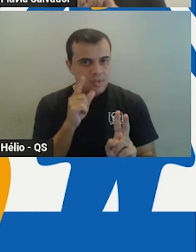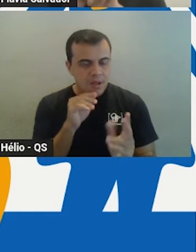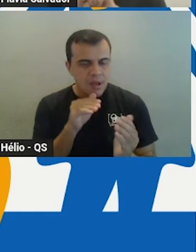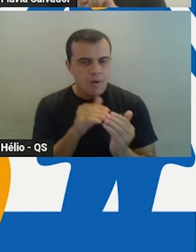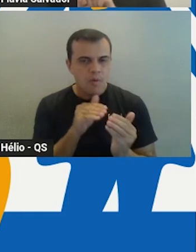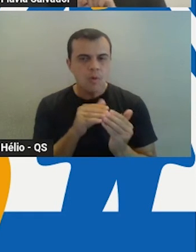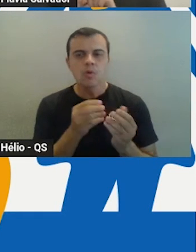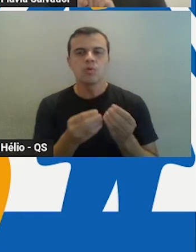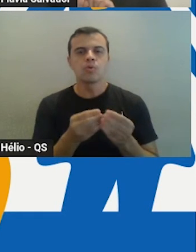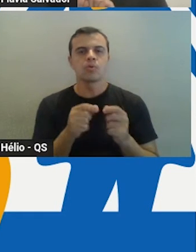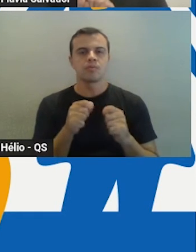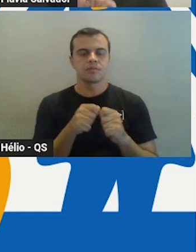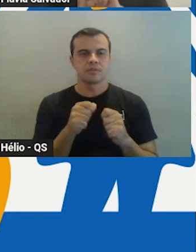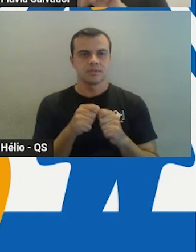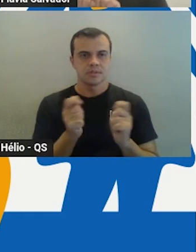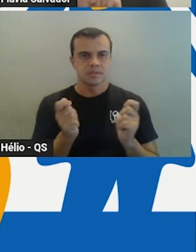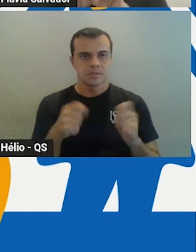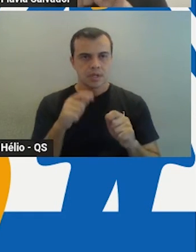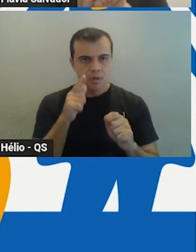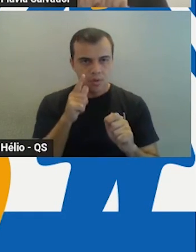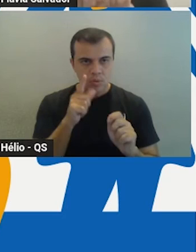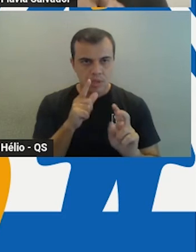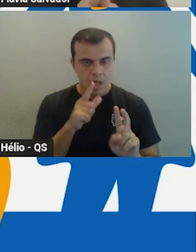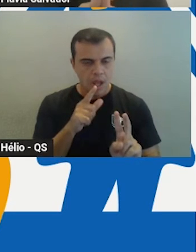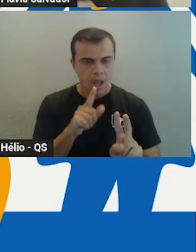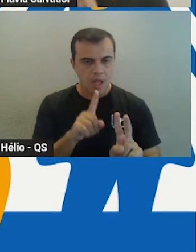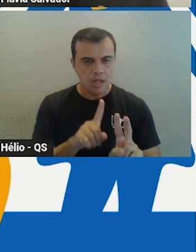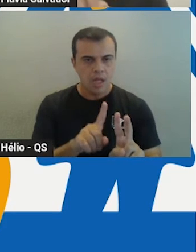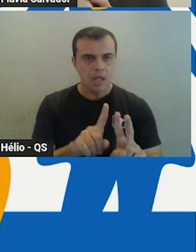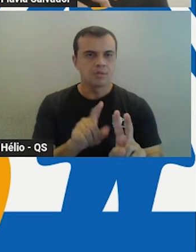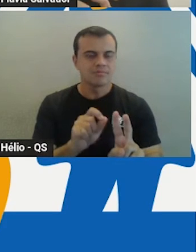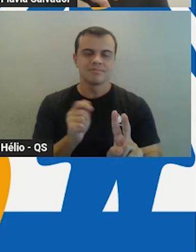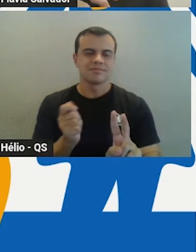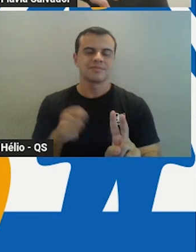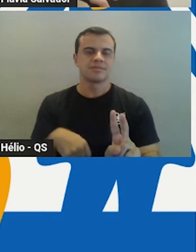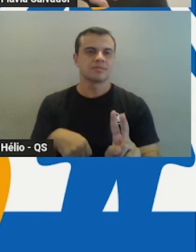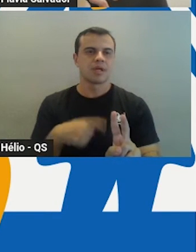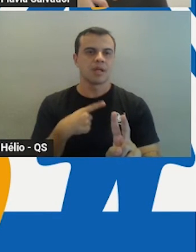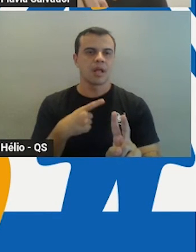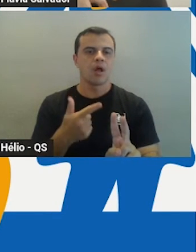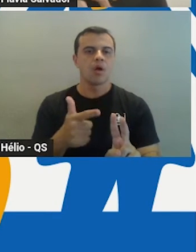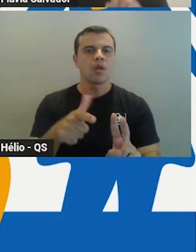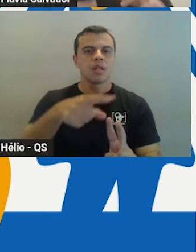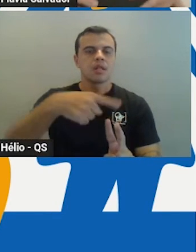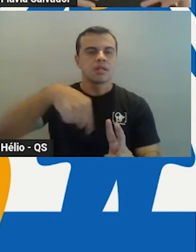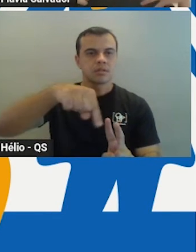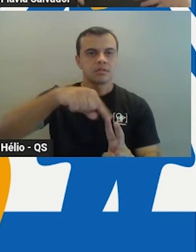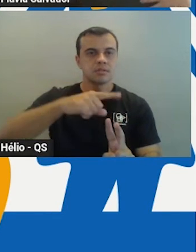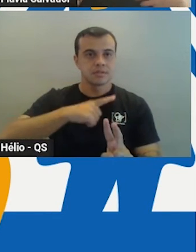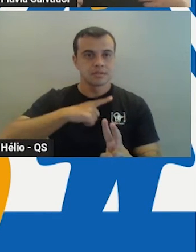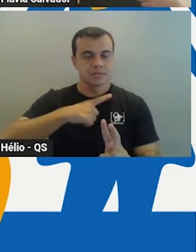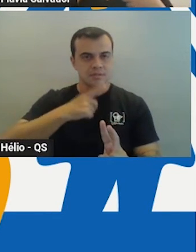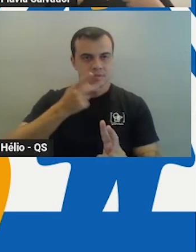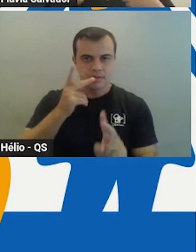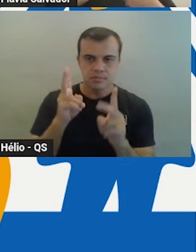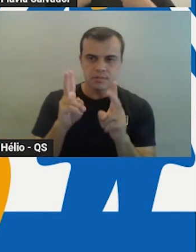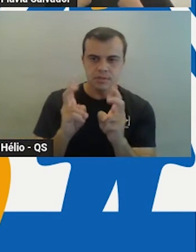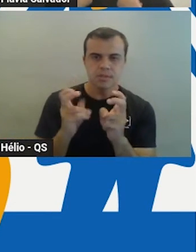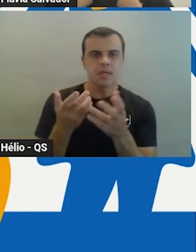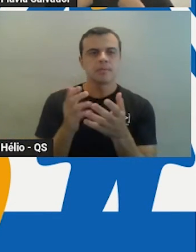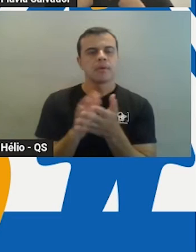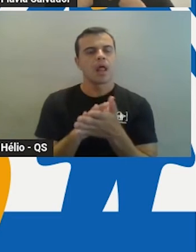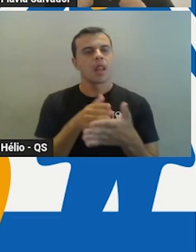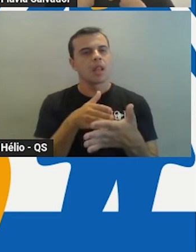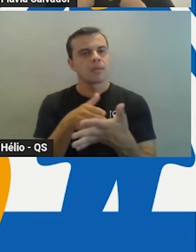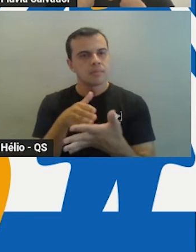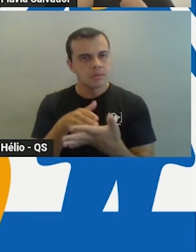de como que é que eles vão conseguir andar juntos para chegar na próxima toquinha, levando em consideração as